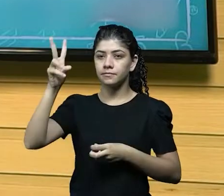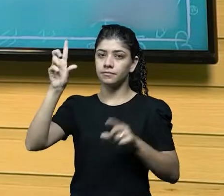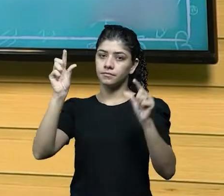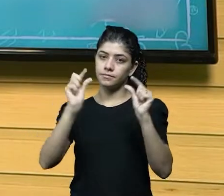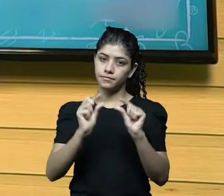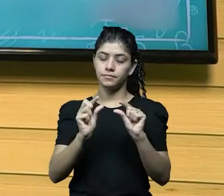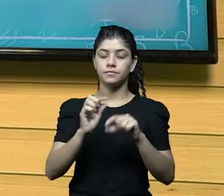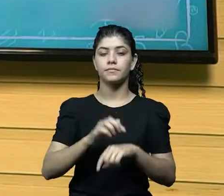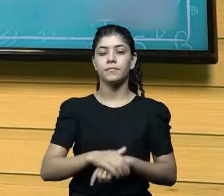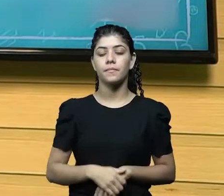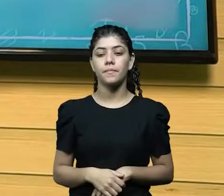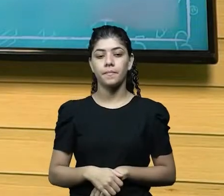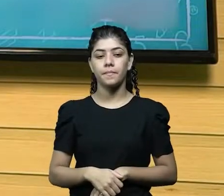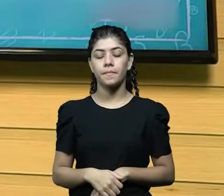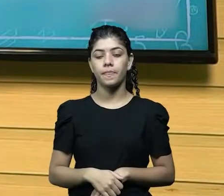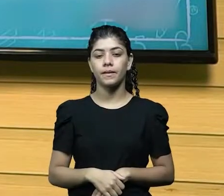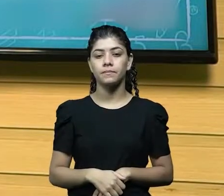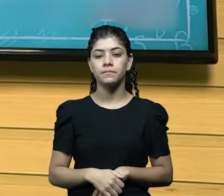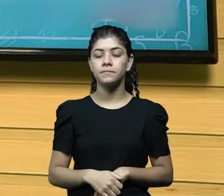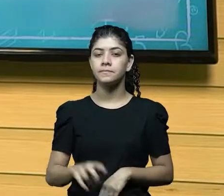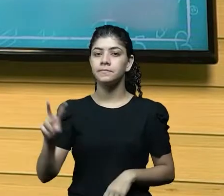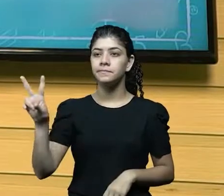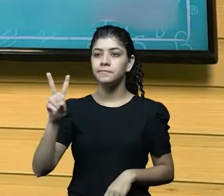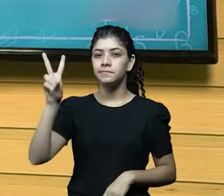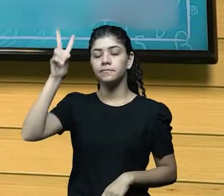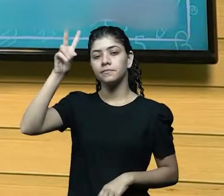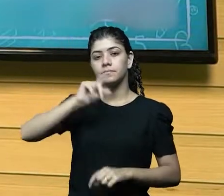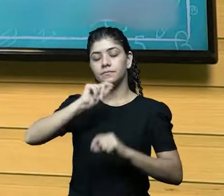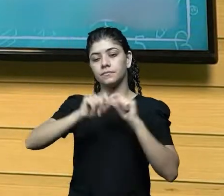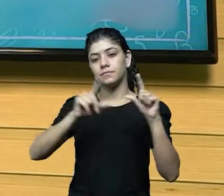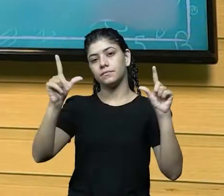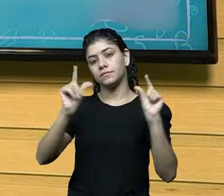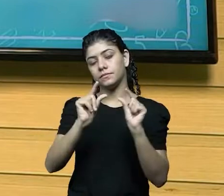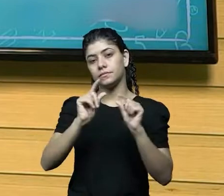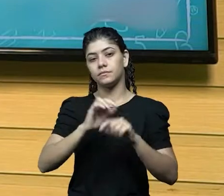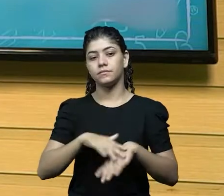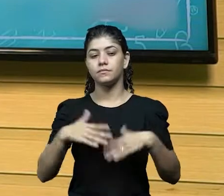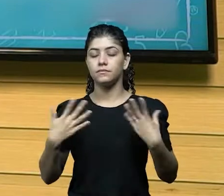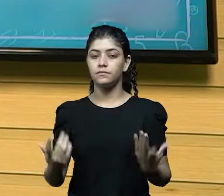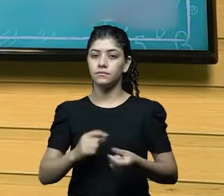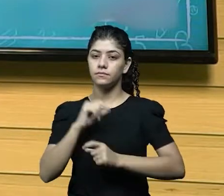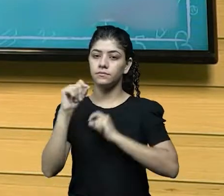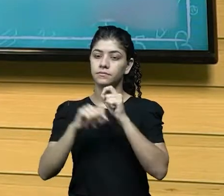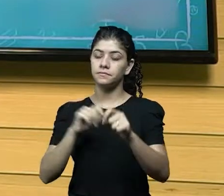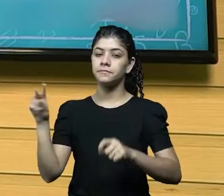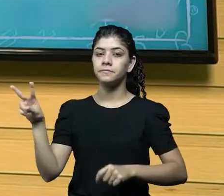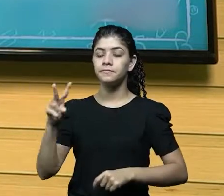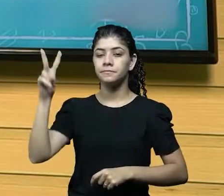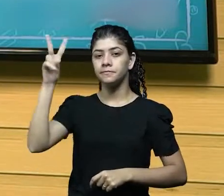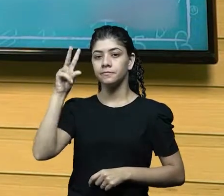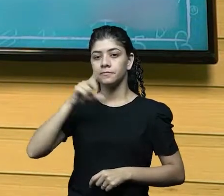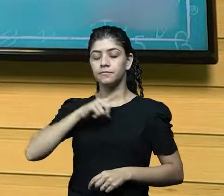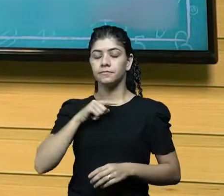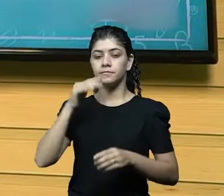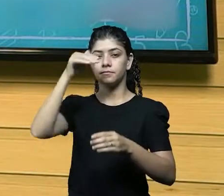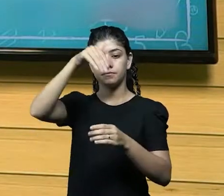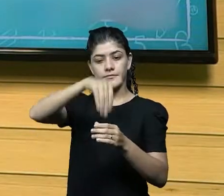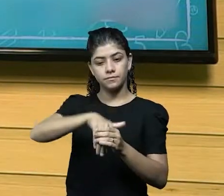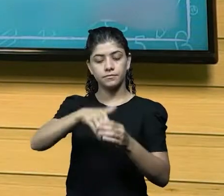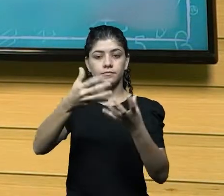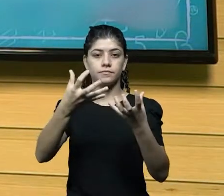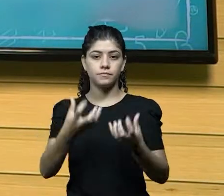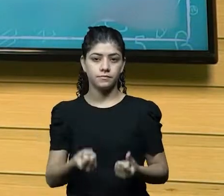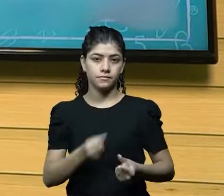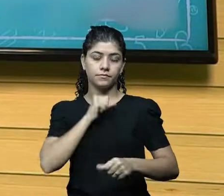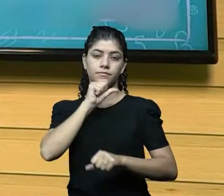casa dos milésimos do milímetro. São valores realmente muito baixos. Então esses valores sim, eles estão dentro do